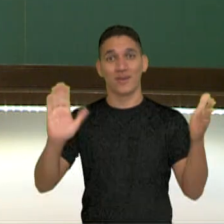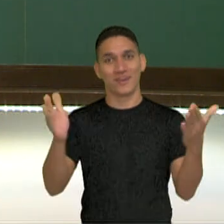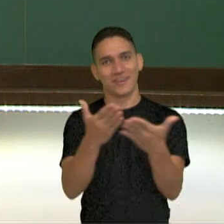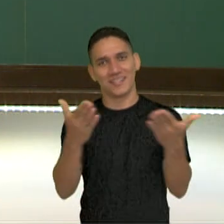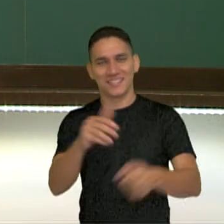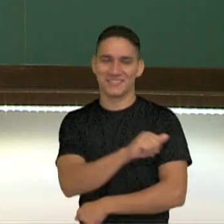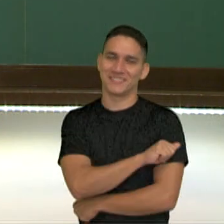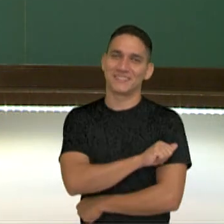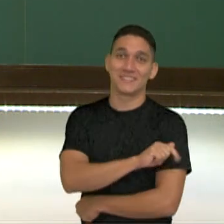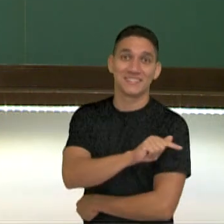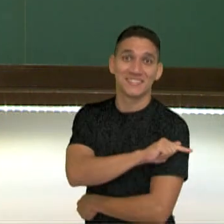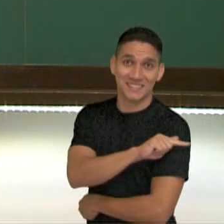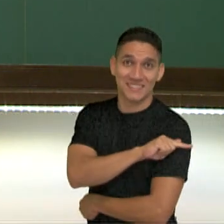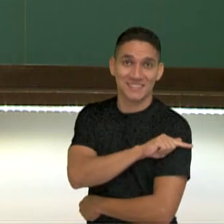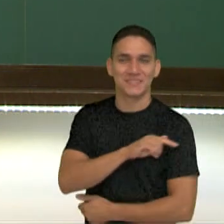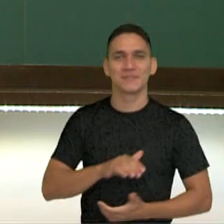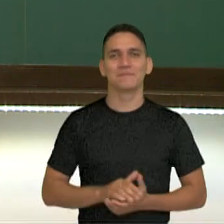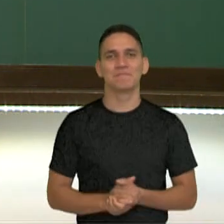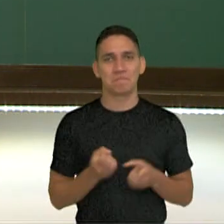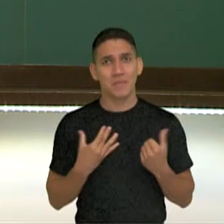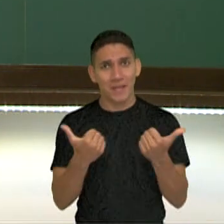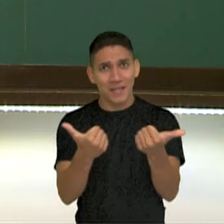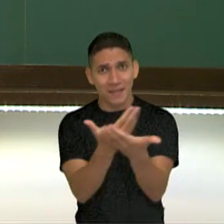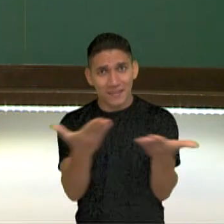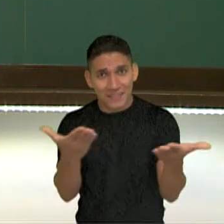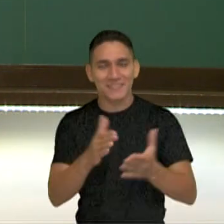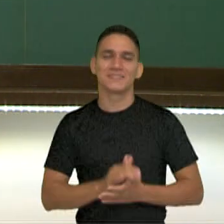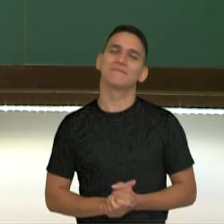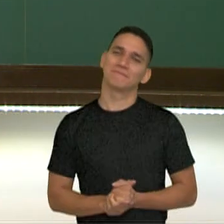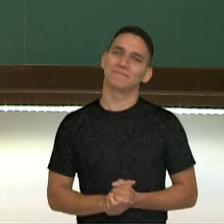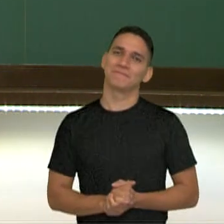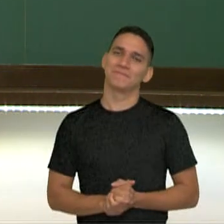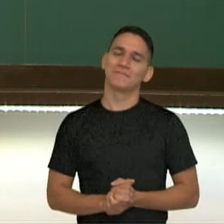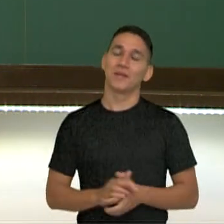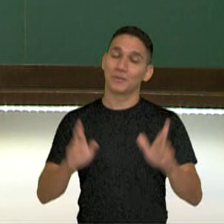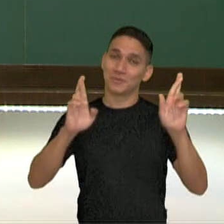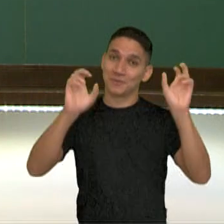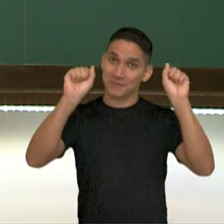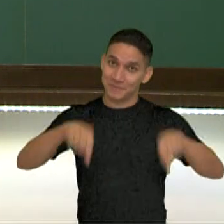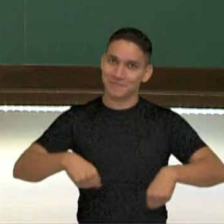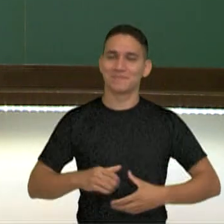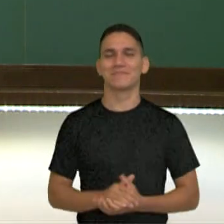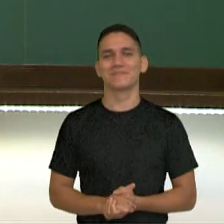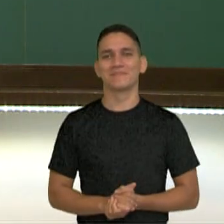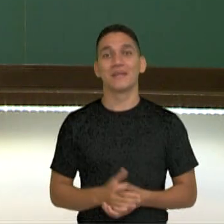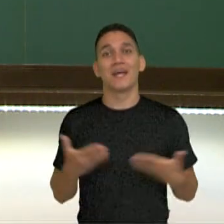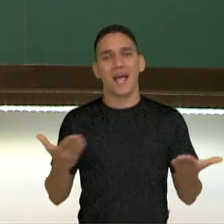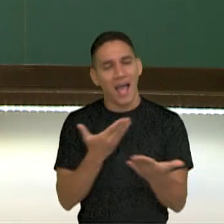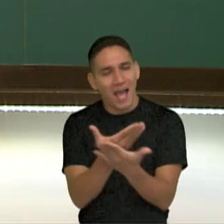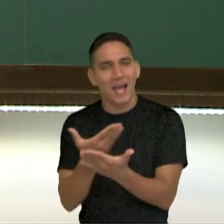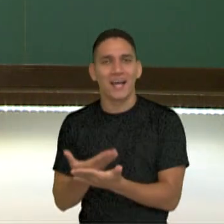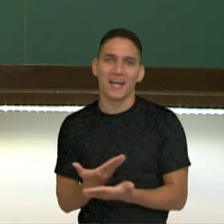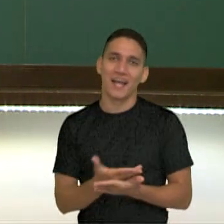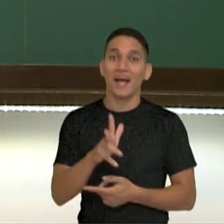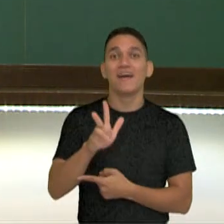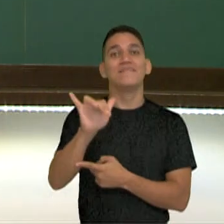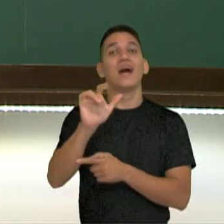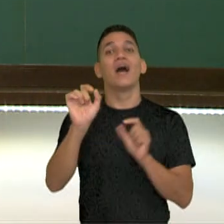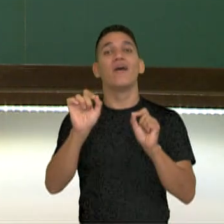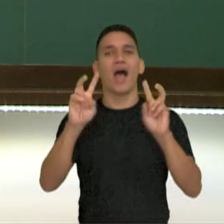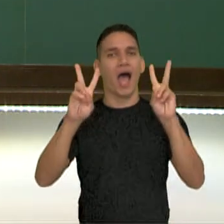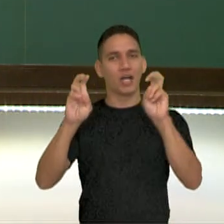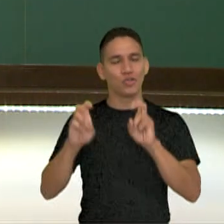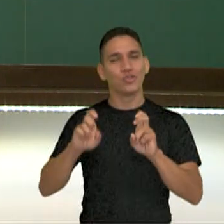Olá, estudantes do 7º ano, tudo bem com vocês? Espero que sim. Então, nesta aula, vamos falar